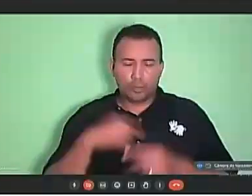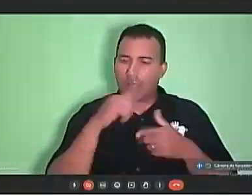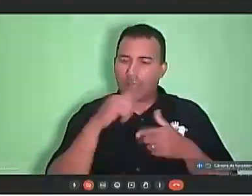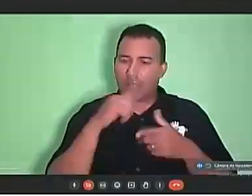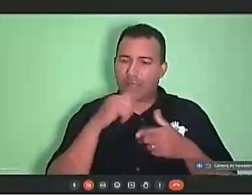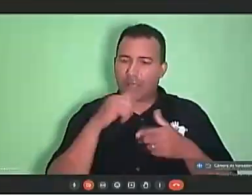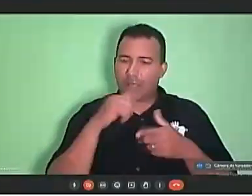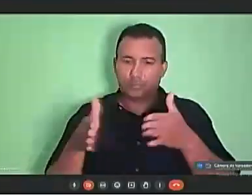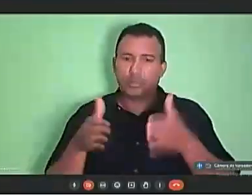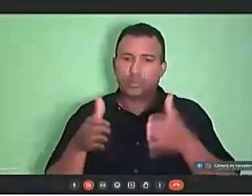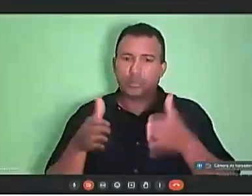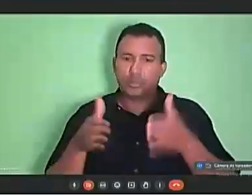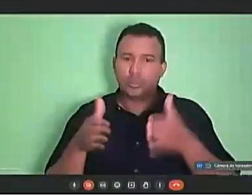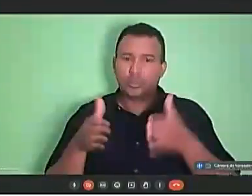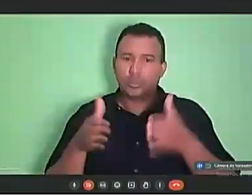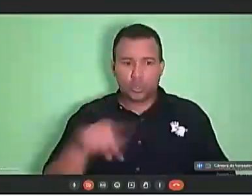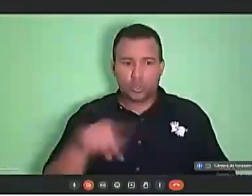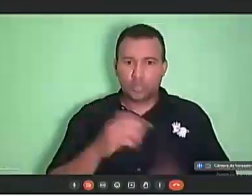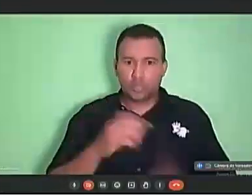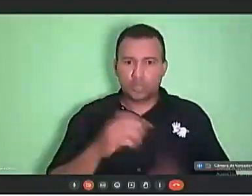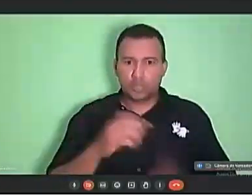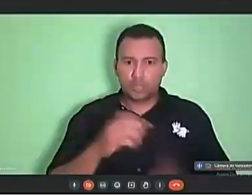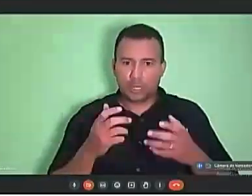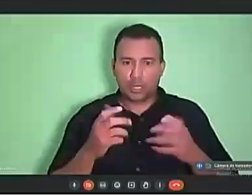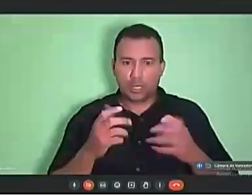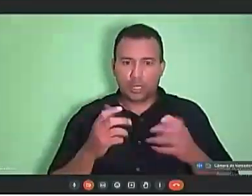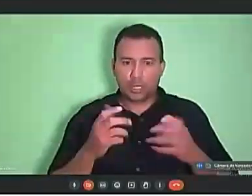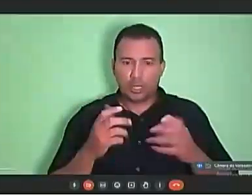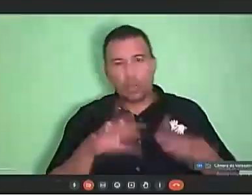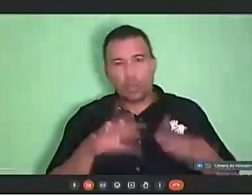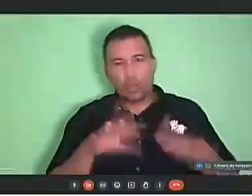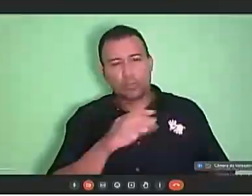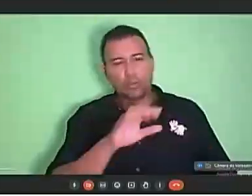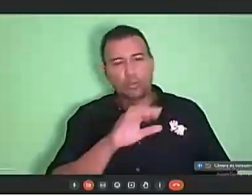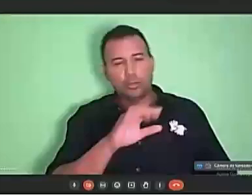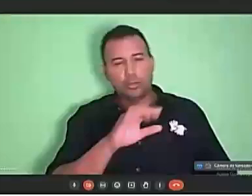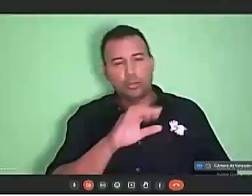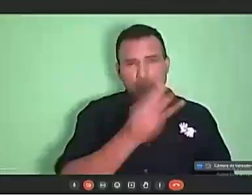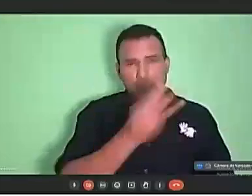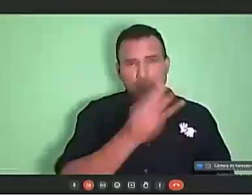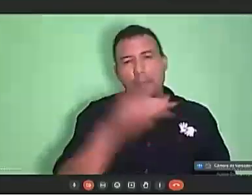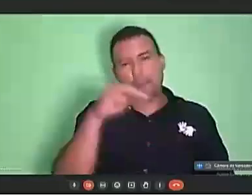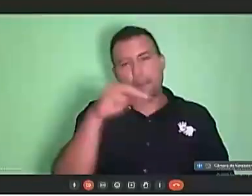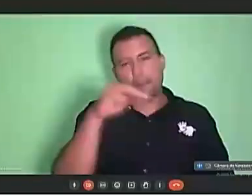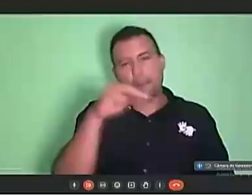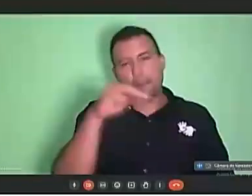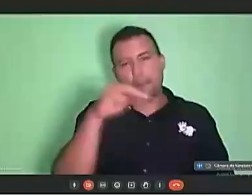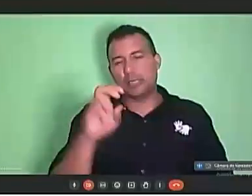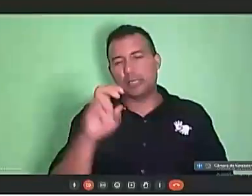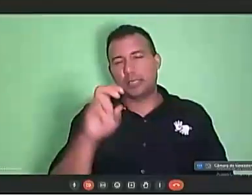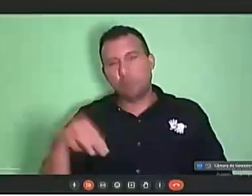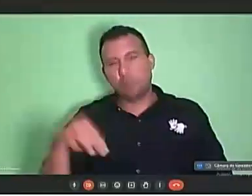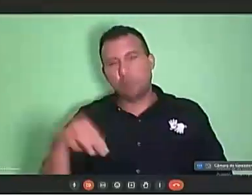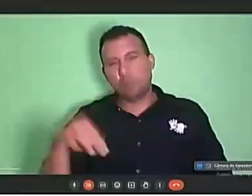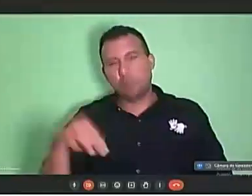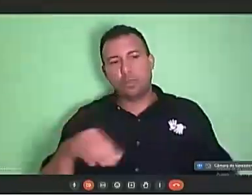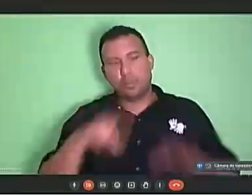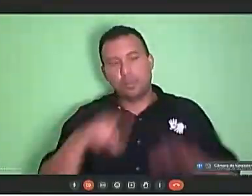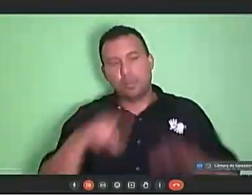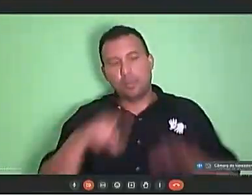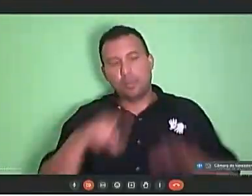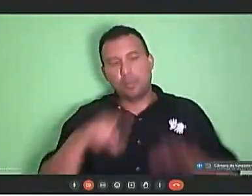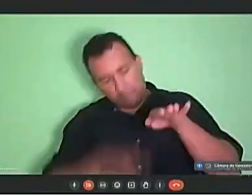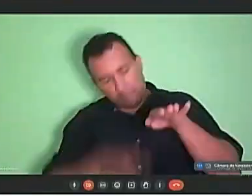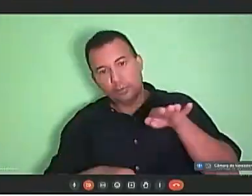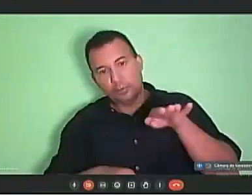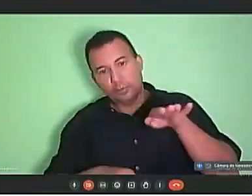vamos pegar e vamos fazer cortes de 3 metros e de 5 metros no platô das corredeiras. Baixamos 3, baixamos 5. Eles fizeram